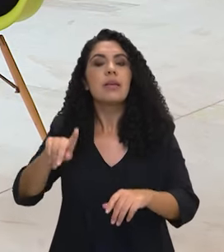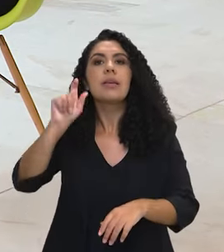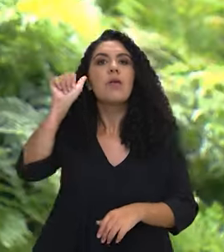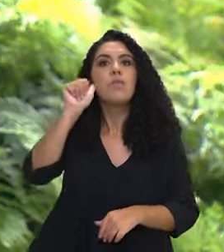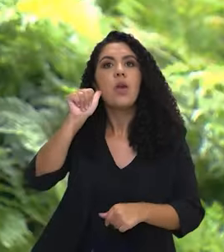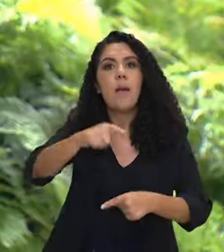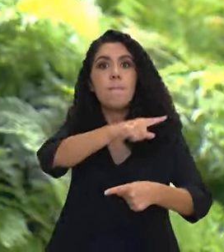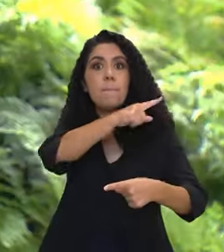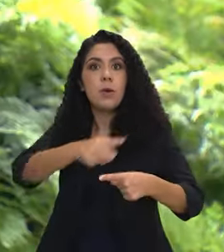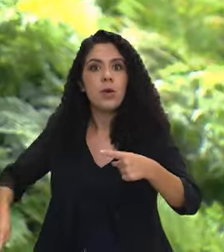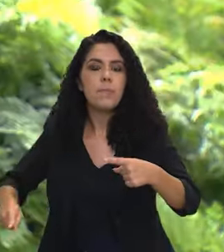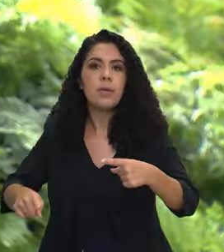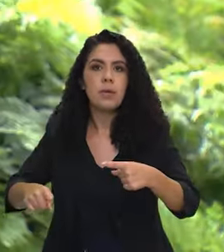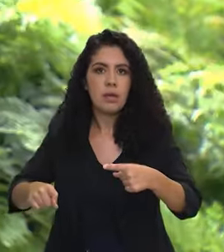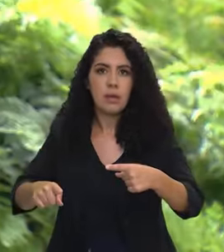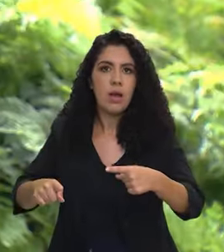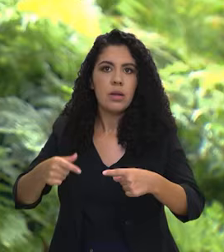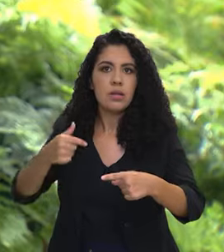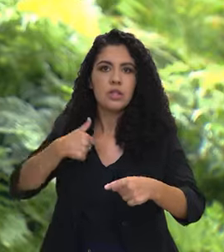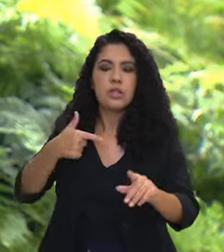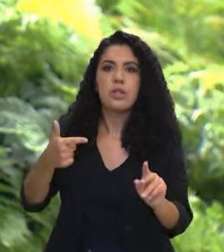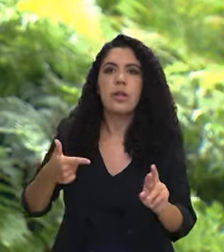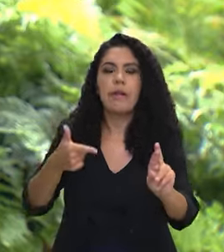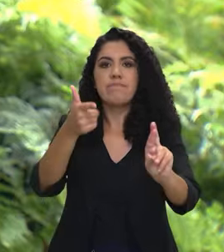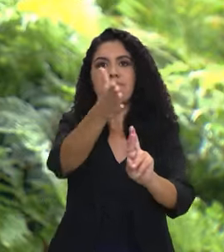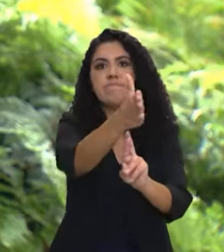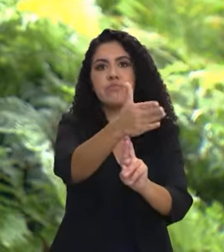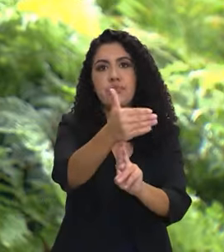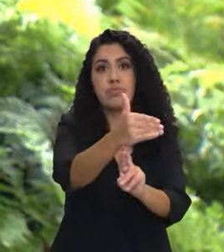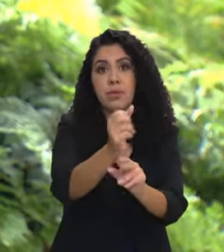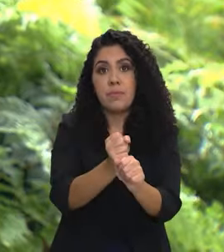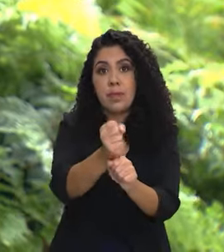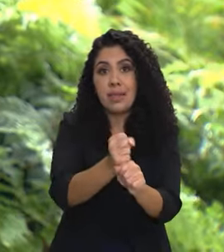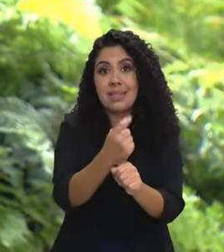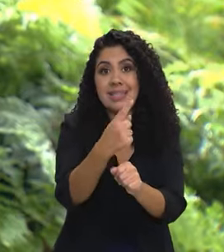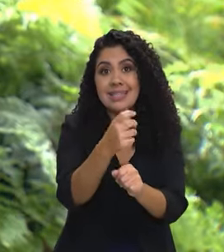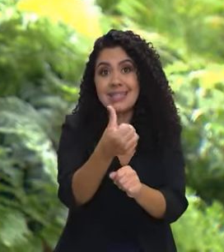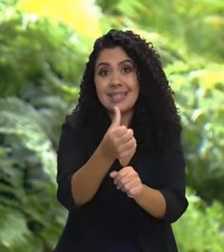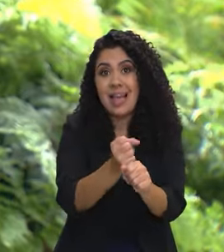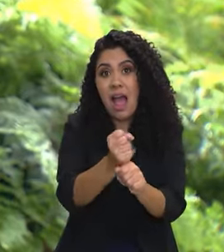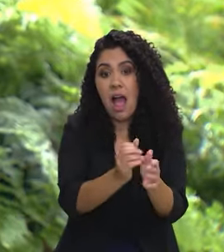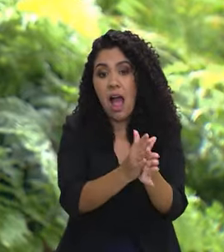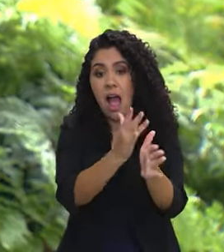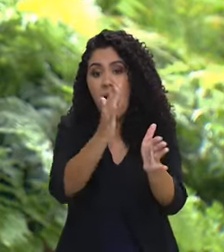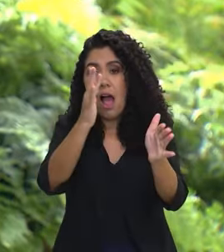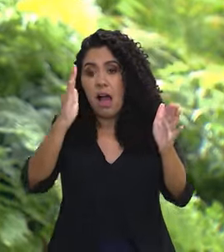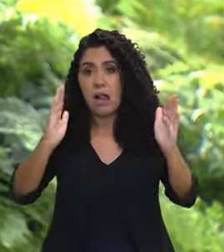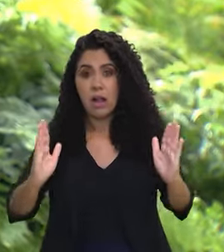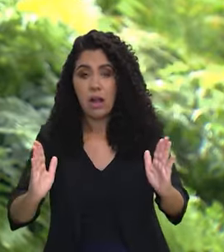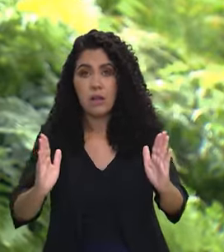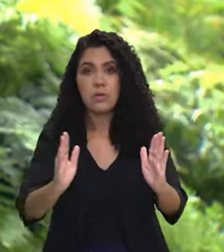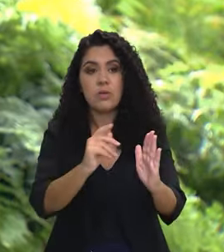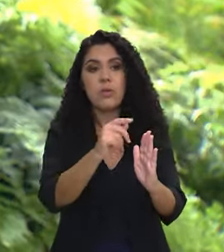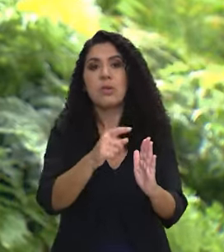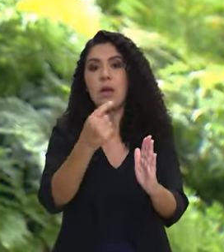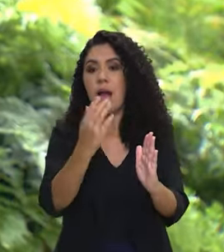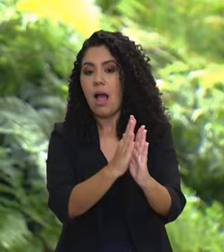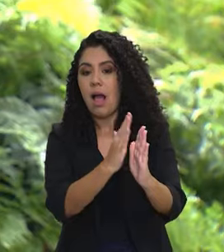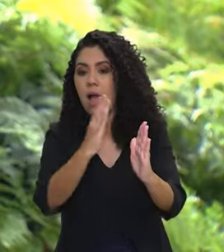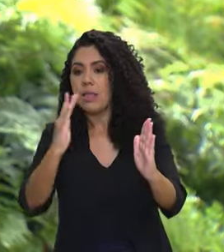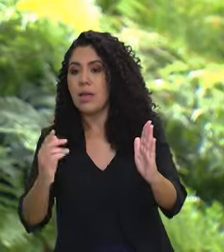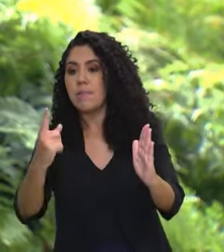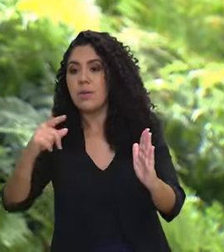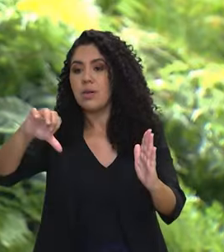ficam proibidas, interditadas, de serem diplomatas por 16 anos, até